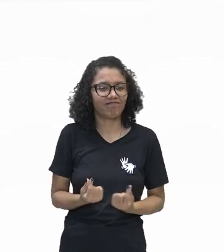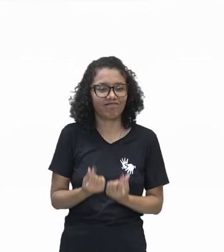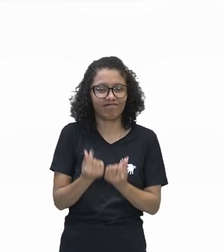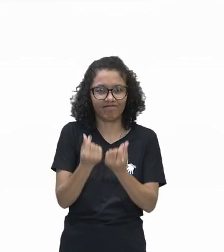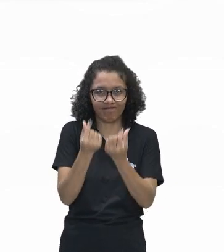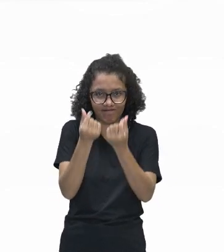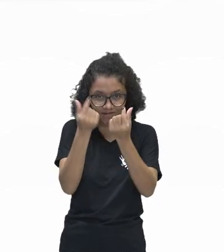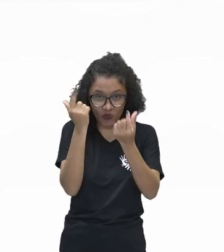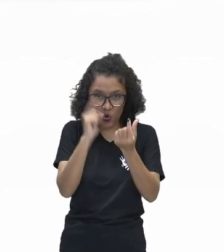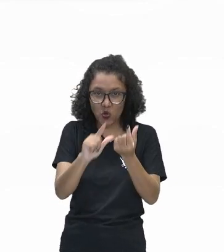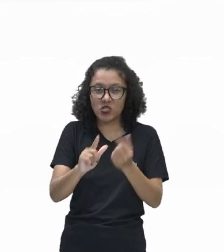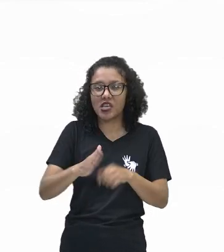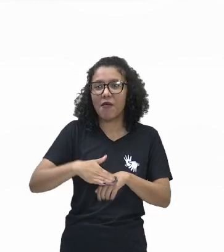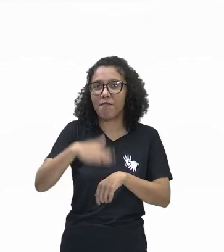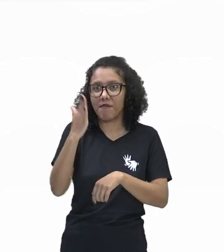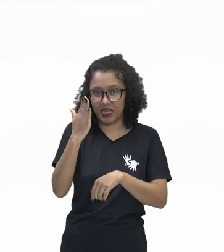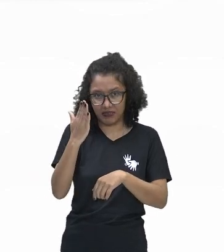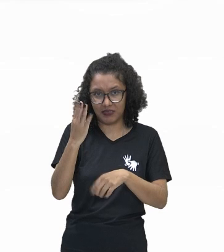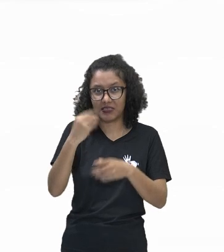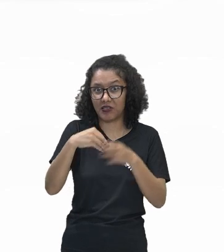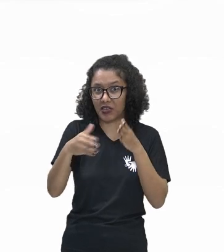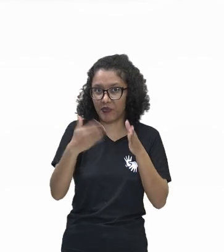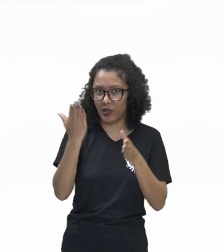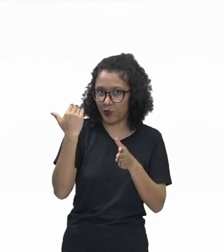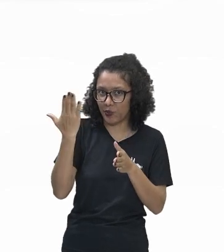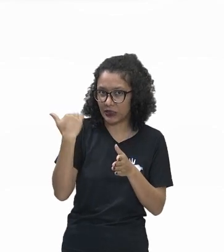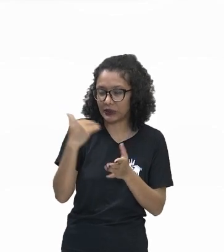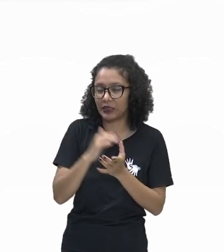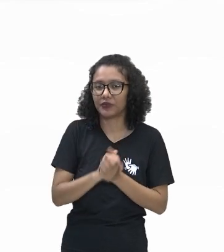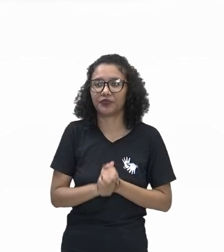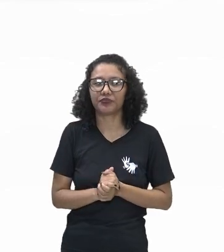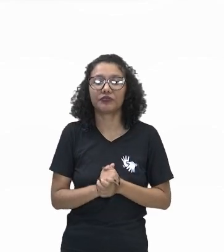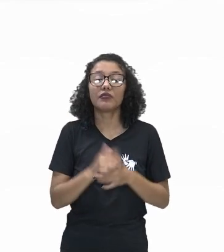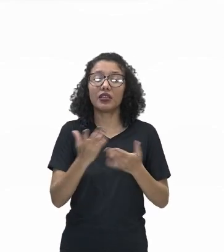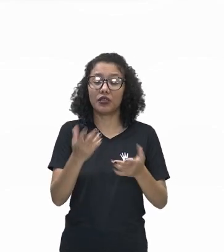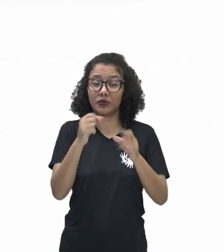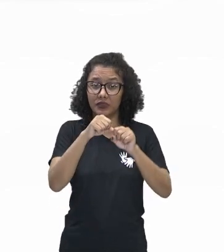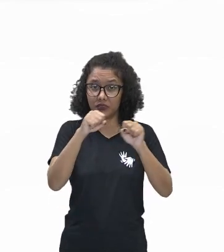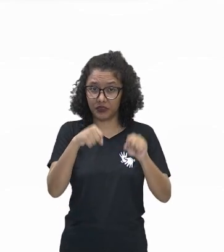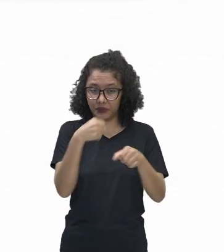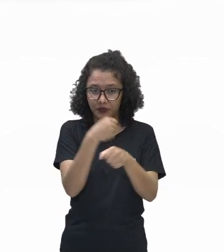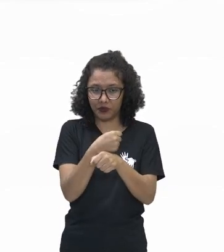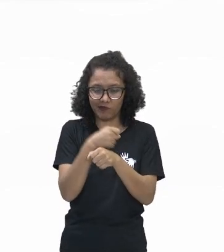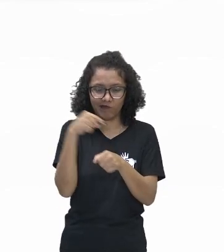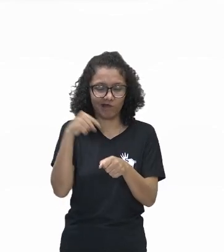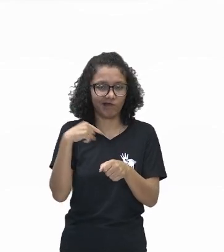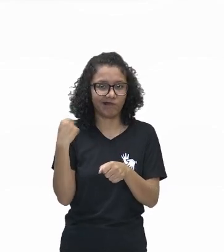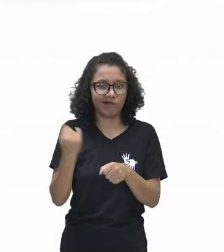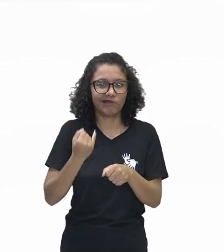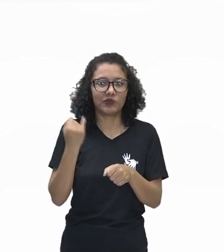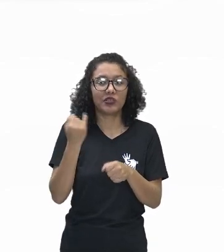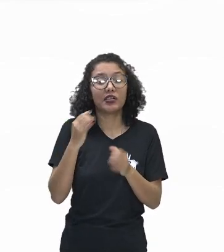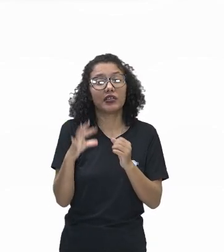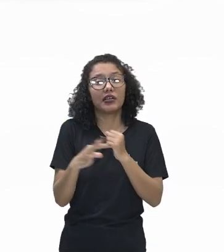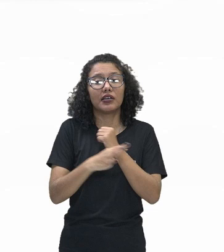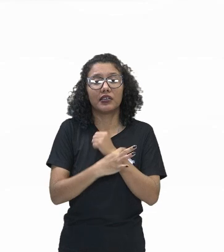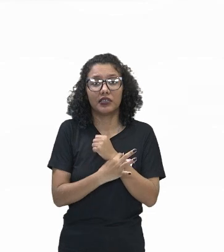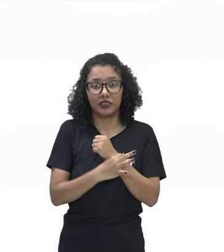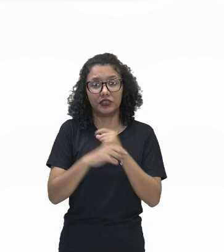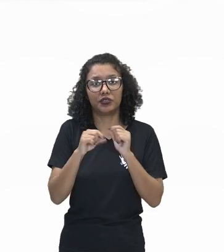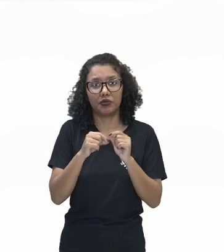mercado internacional da época. O sistema escravista, portanto, ele foi crucial para garantir a